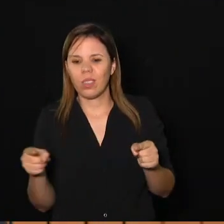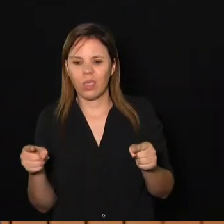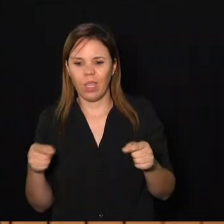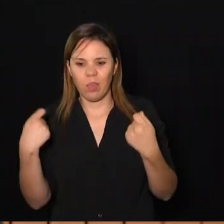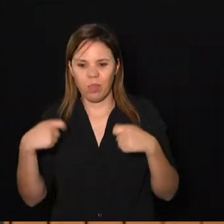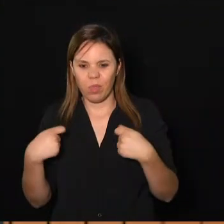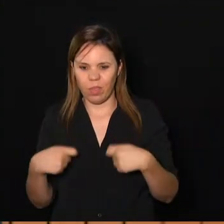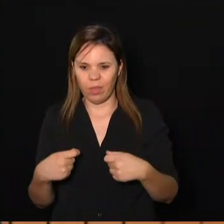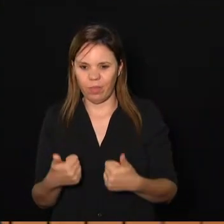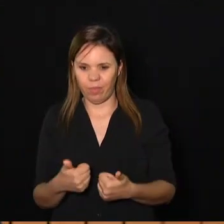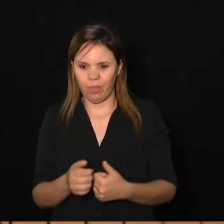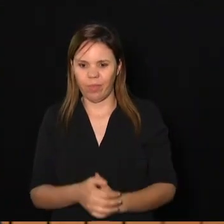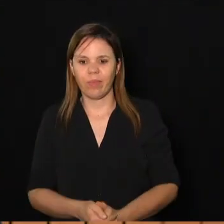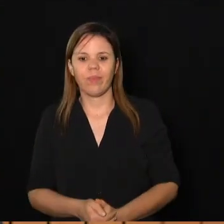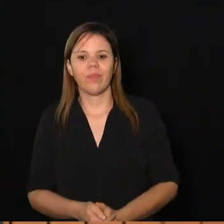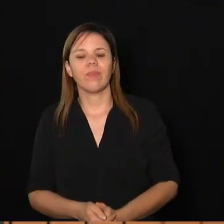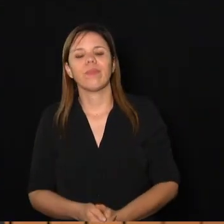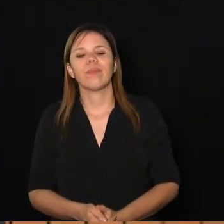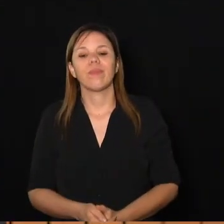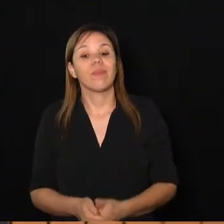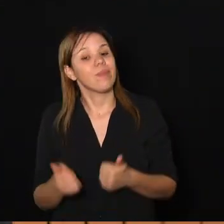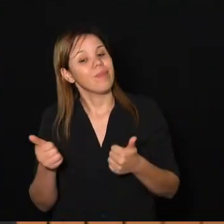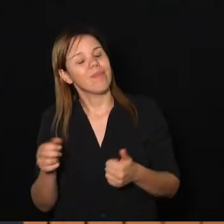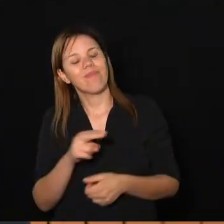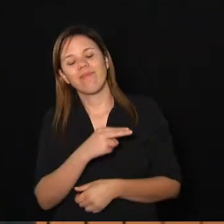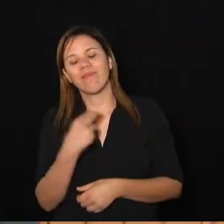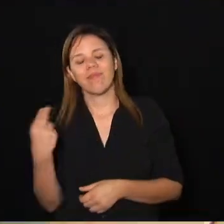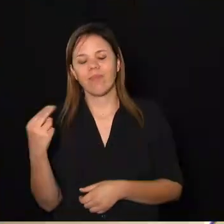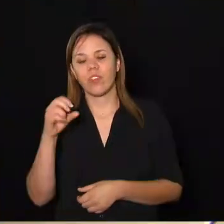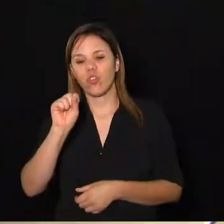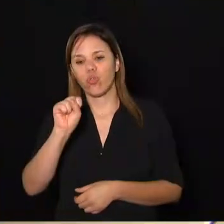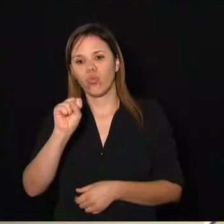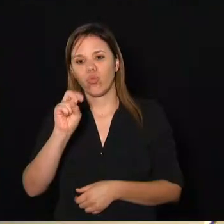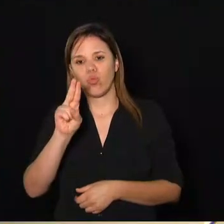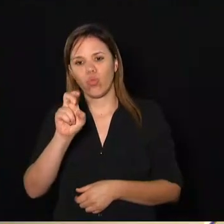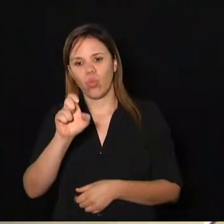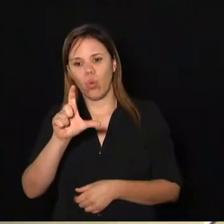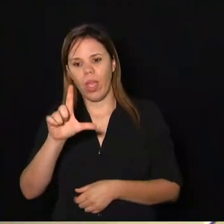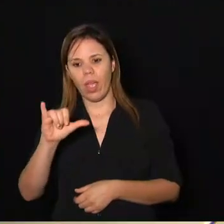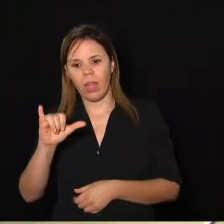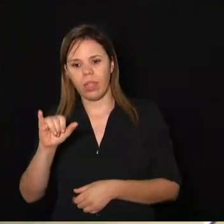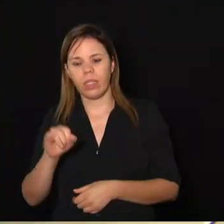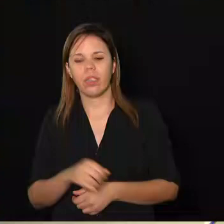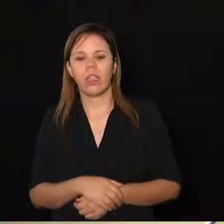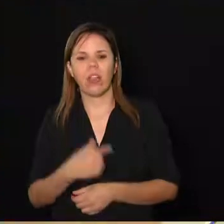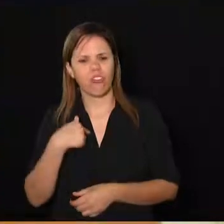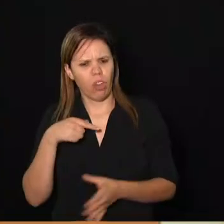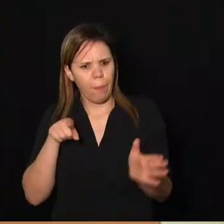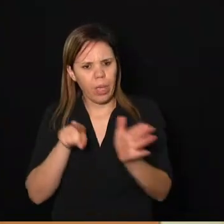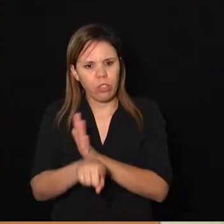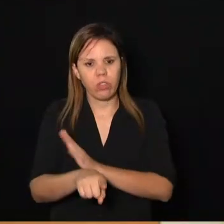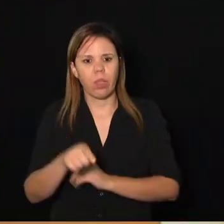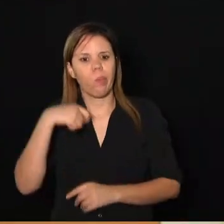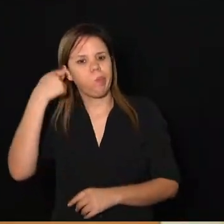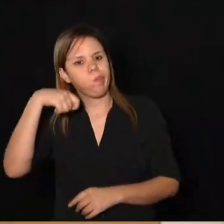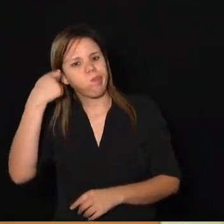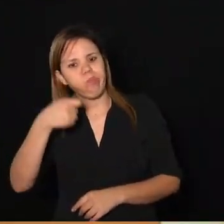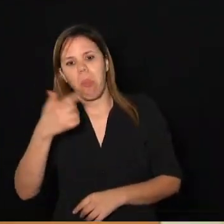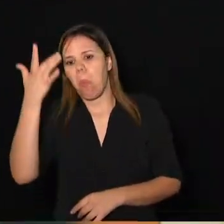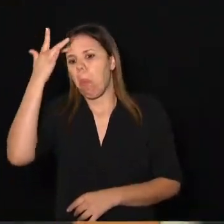necessário pois não meu nome é Sueli eu já fiz essa pergunta para o advogado ele não soube me responder